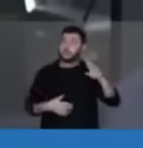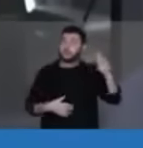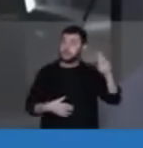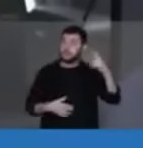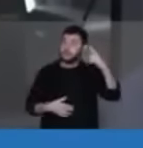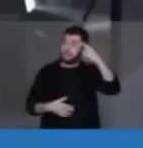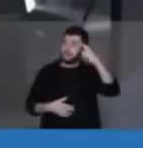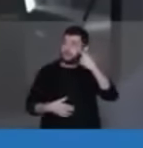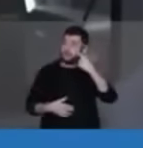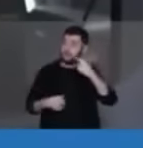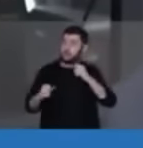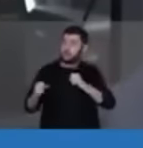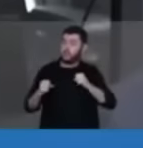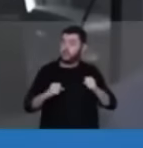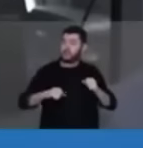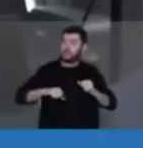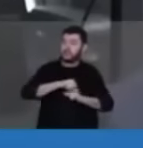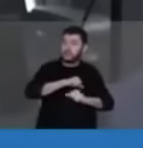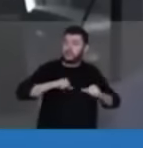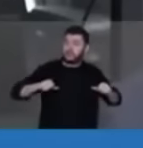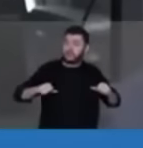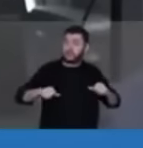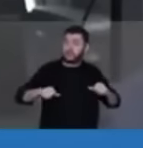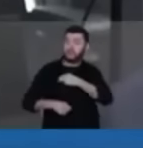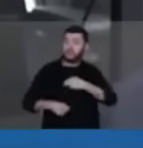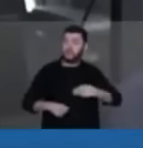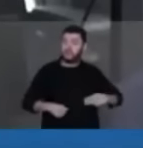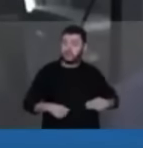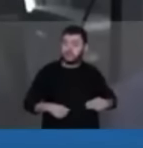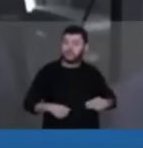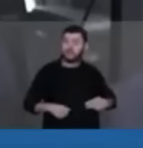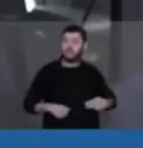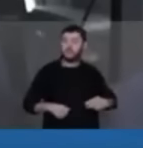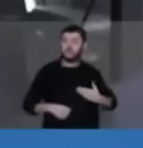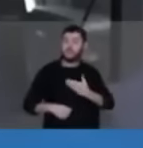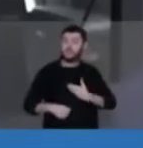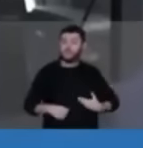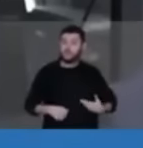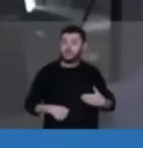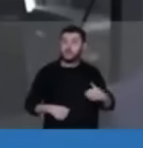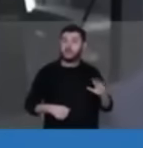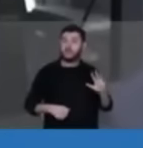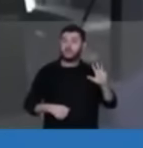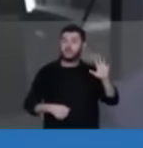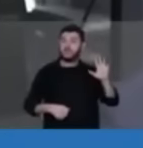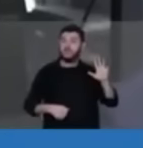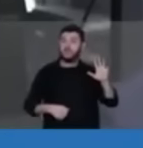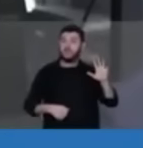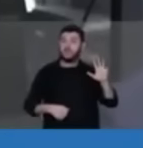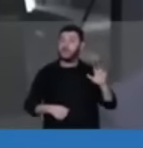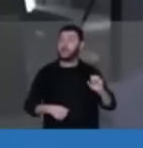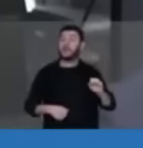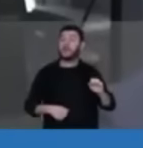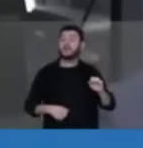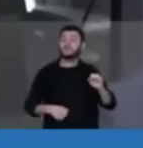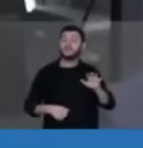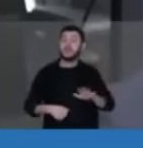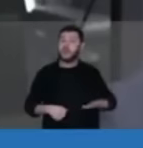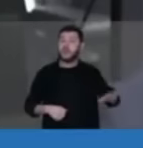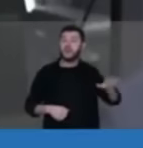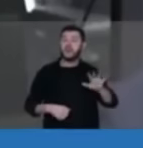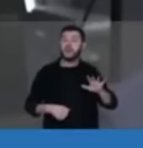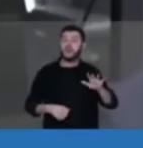virar Ministro de Lula e pra pasta ainda estão falando pra pasta da saúde né se o senhor for Ministro de Lula pela pasta da